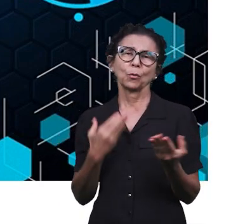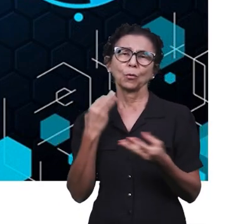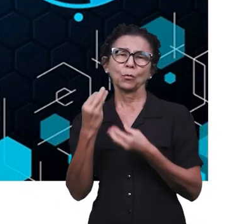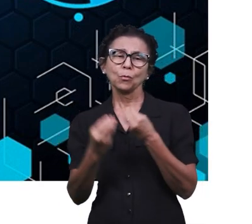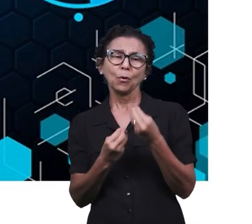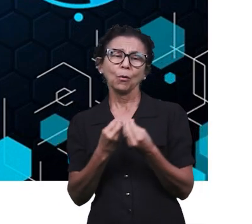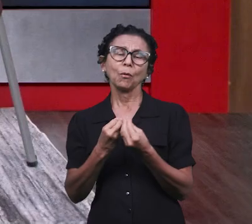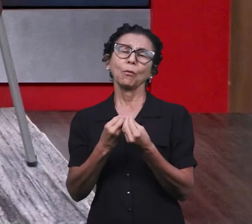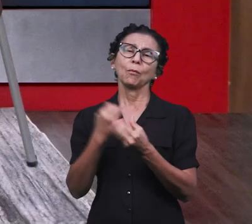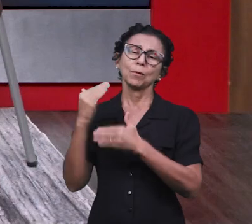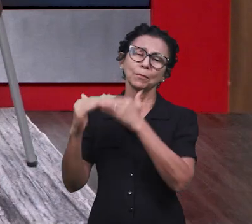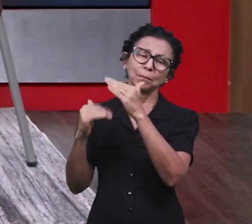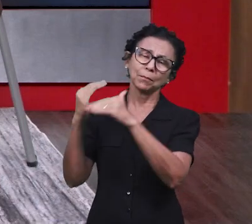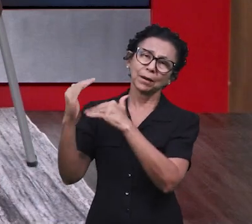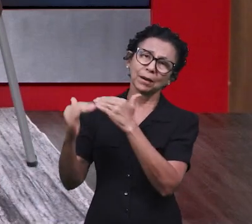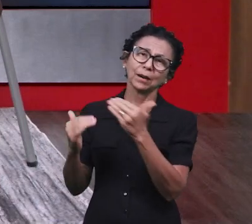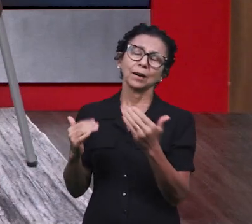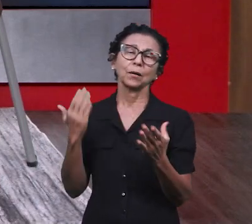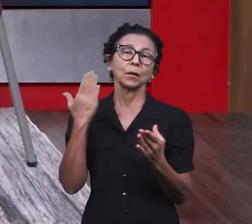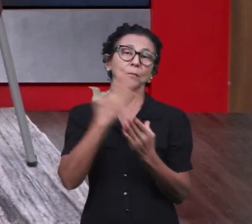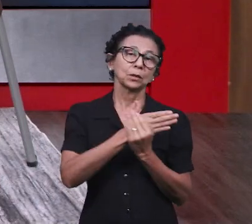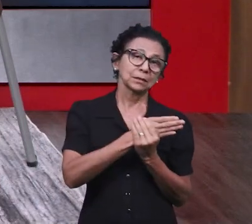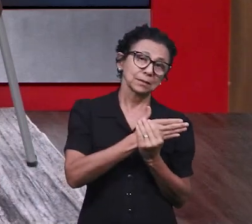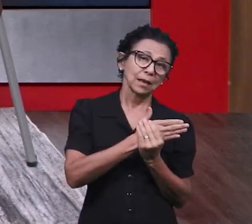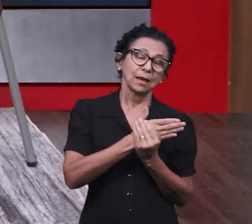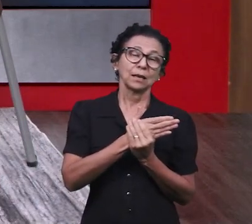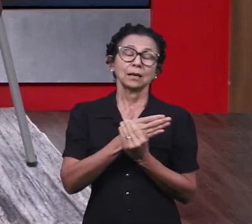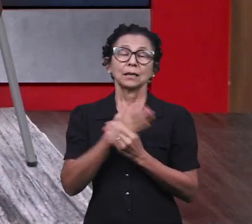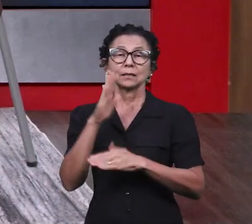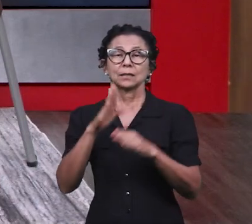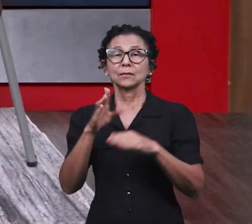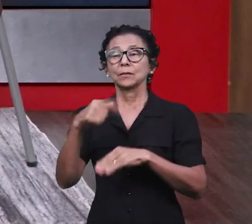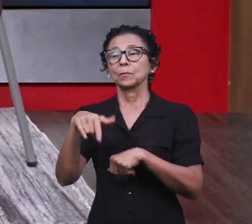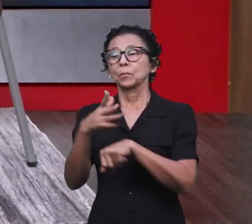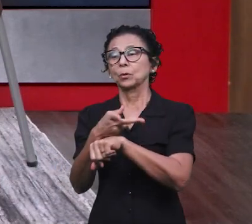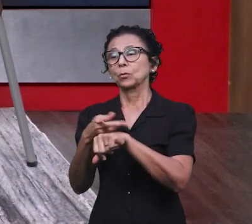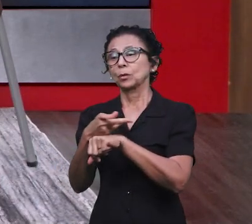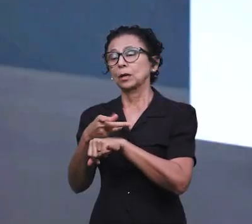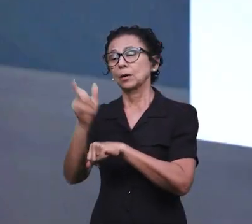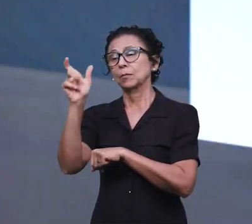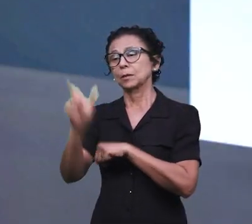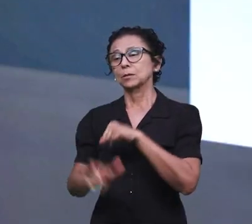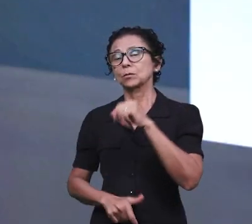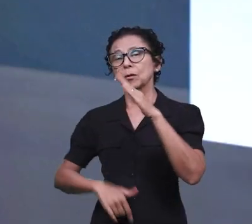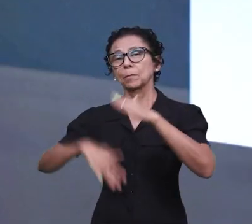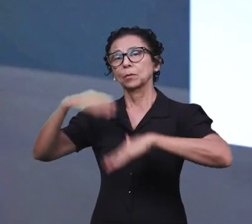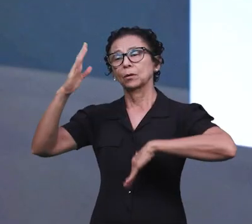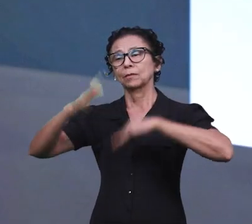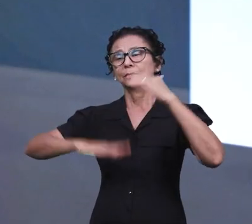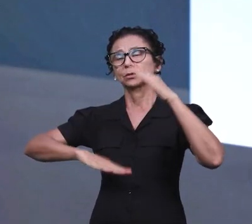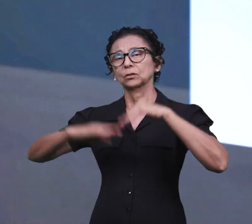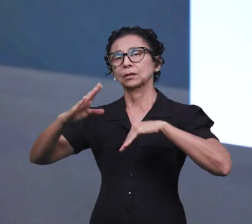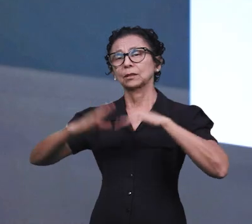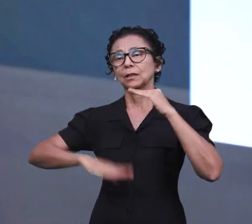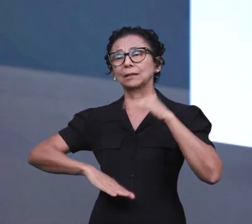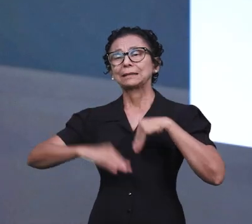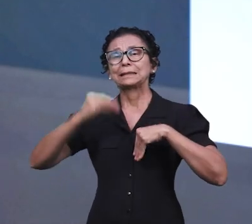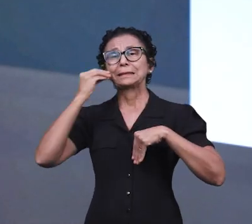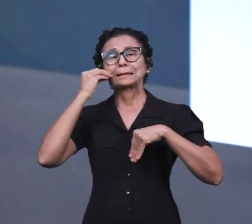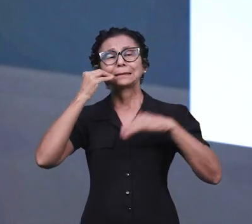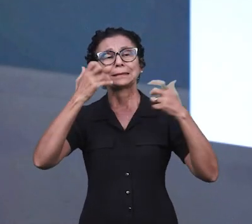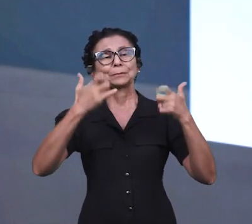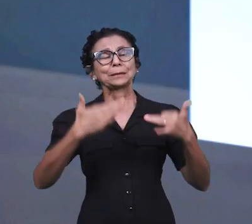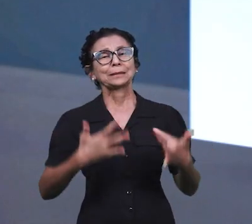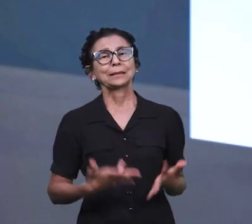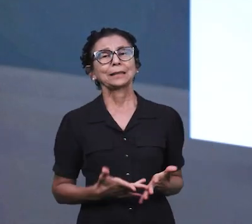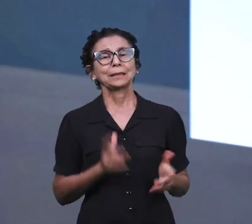o andamento e tudo. Então, às vezes, ela vai procurar um profissional e o profissional vai tentar explicar para ela,